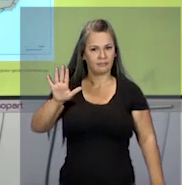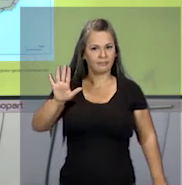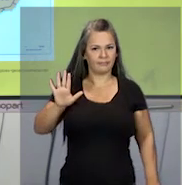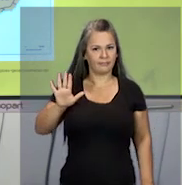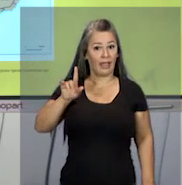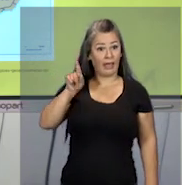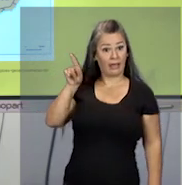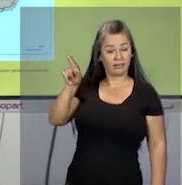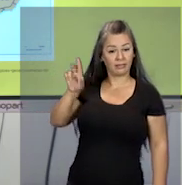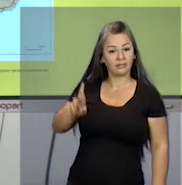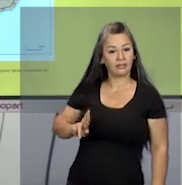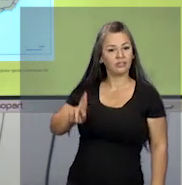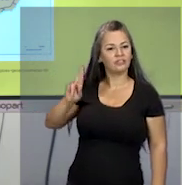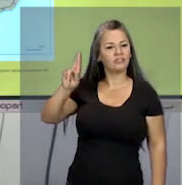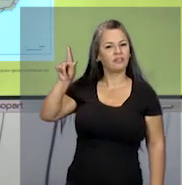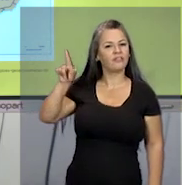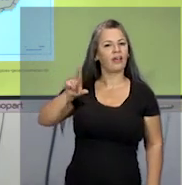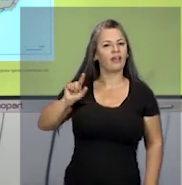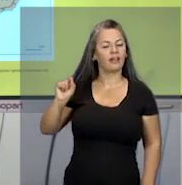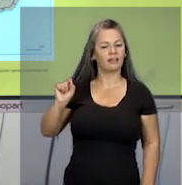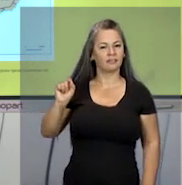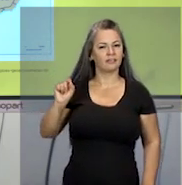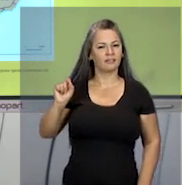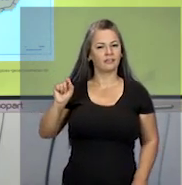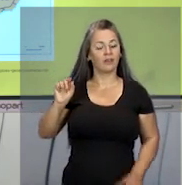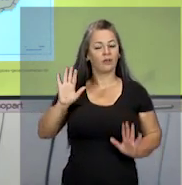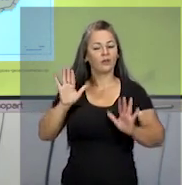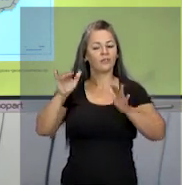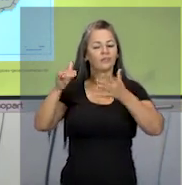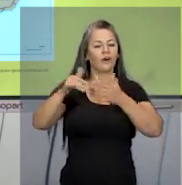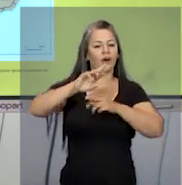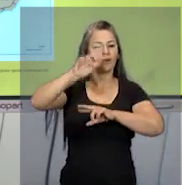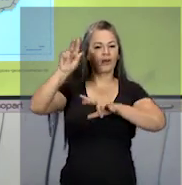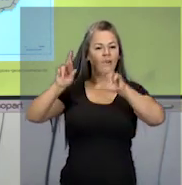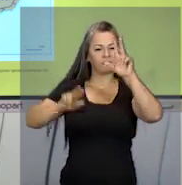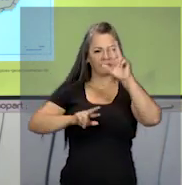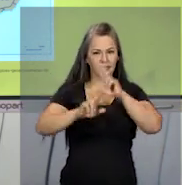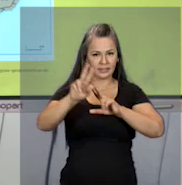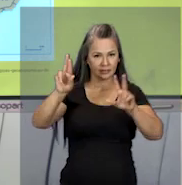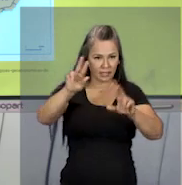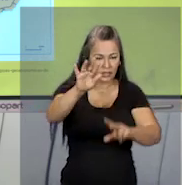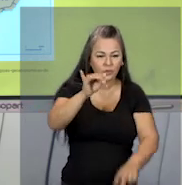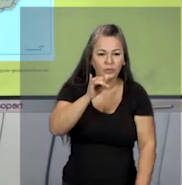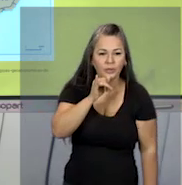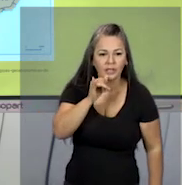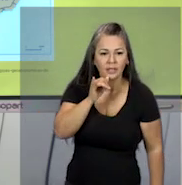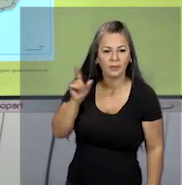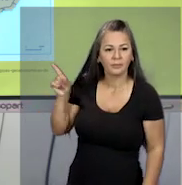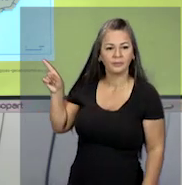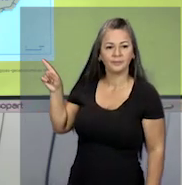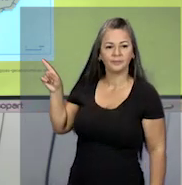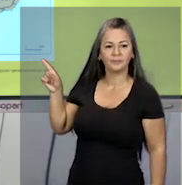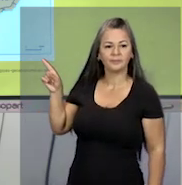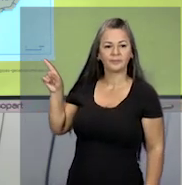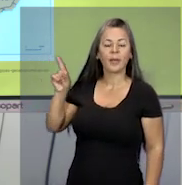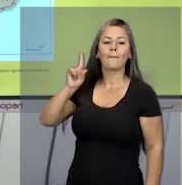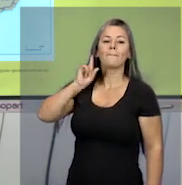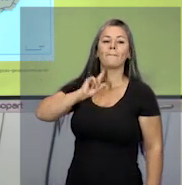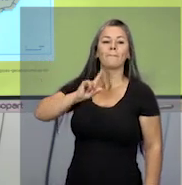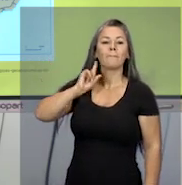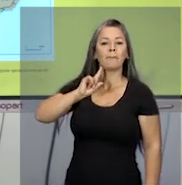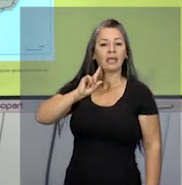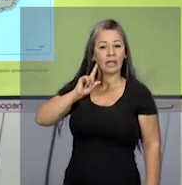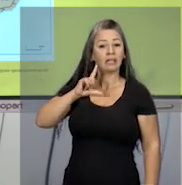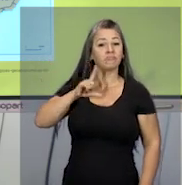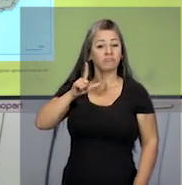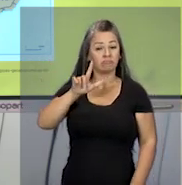por essas características, essas diversidades que o nosso território tem. Um exemplo, Minas Gerais, por exemplo, está em 2 grandes